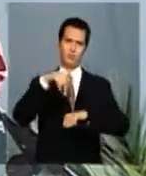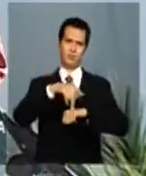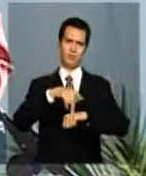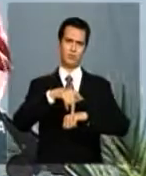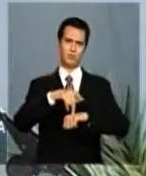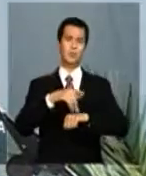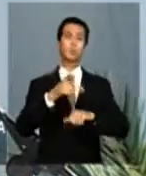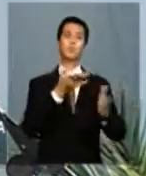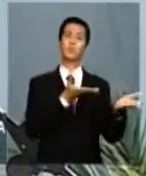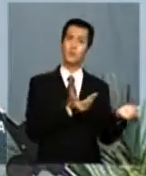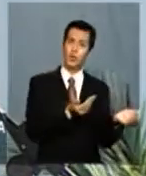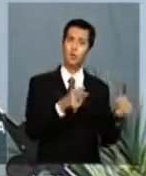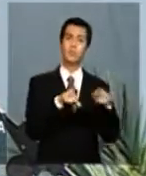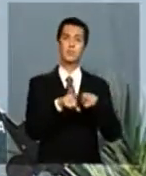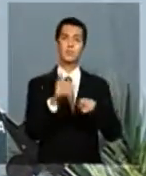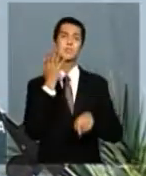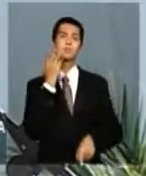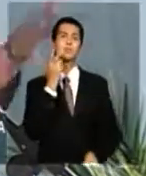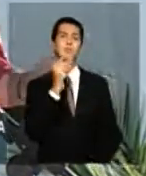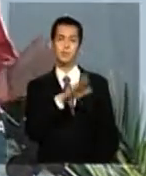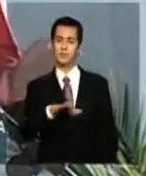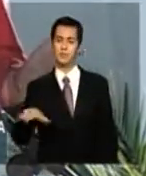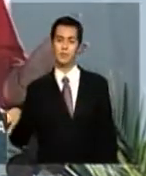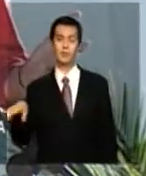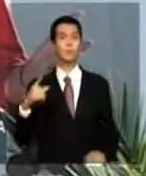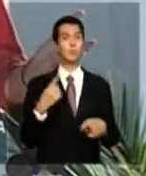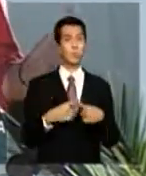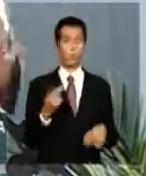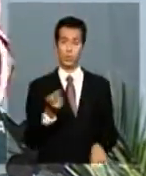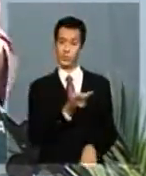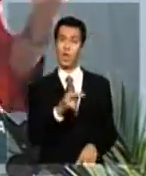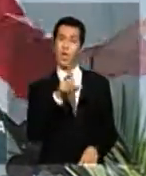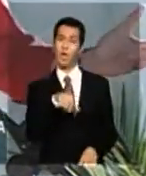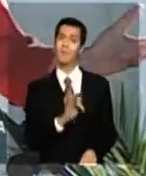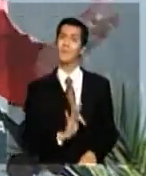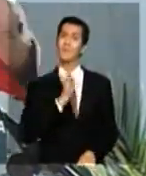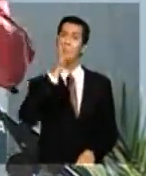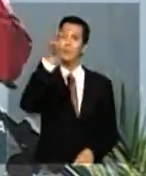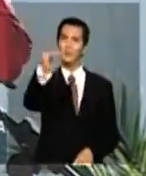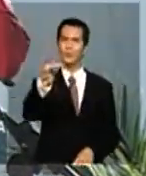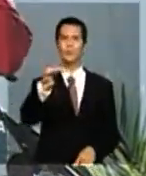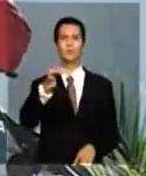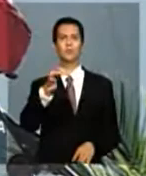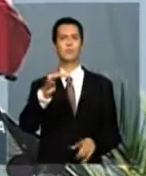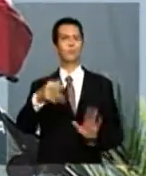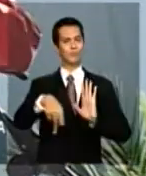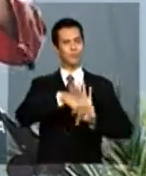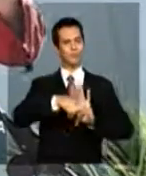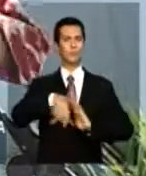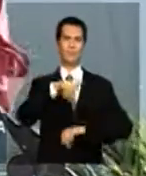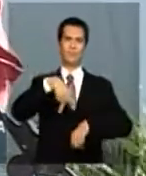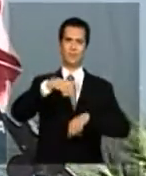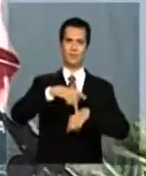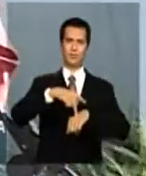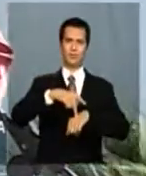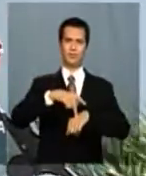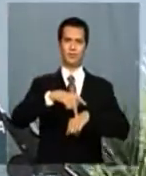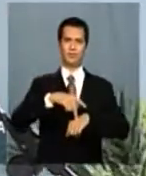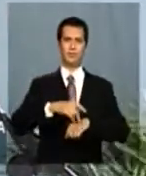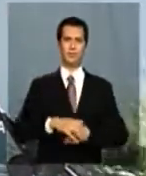e a criança, porque ele é o futuro do país em questão e o nosso futuro